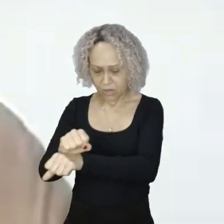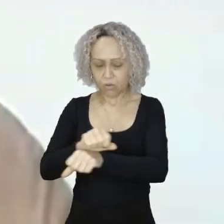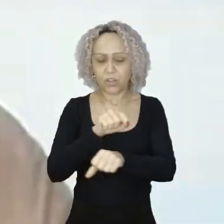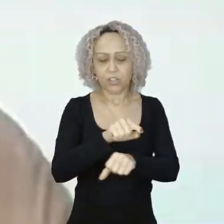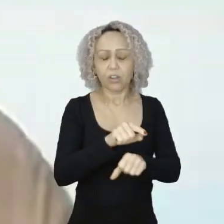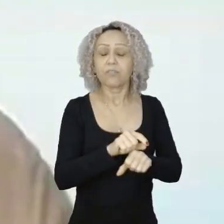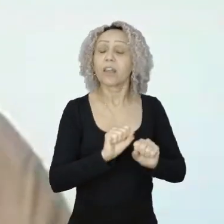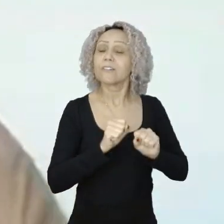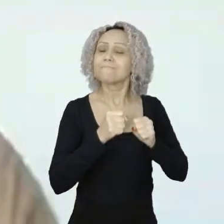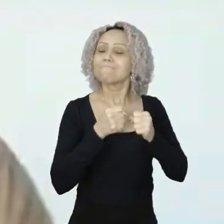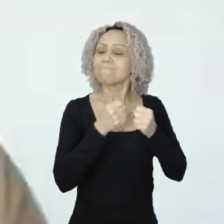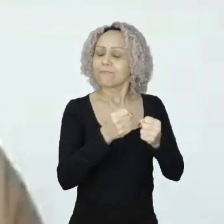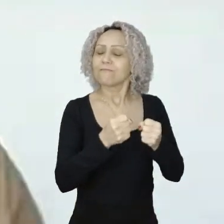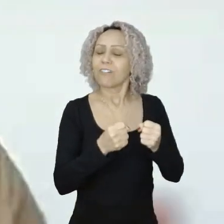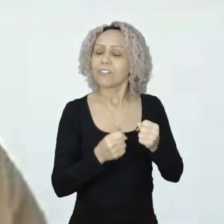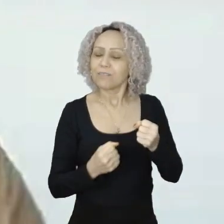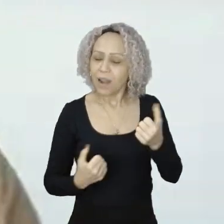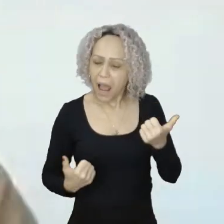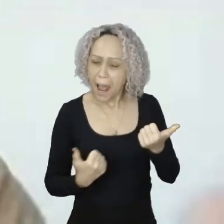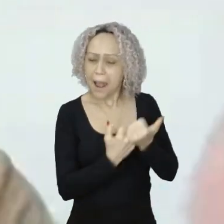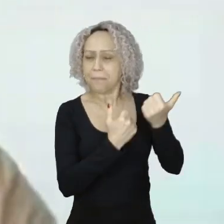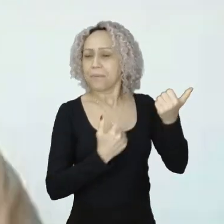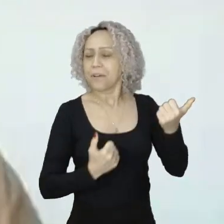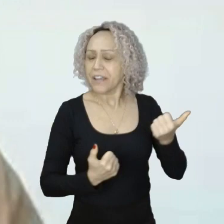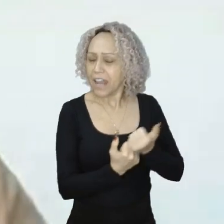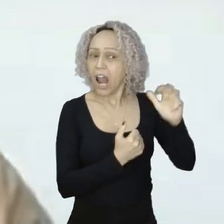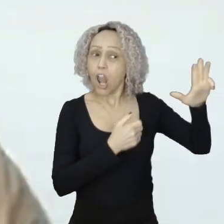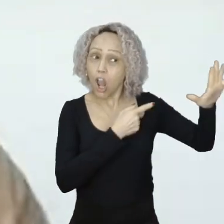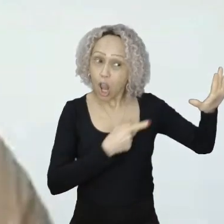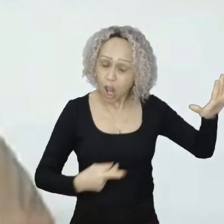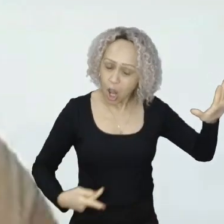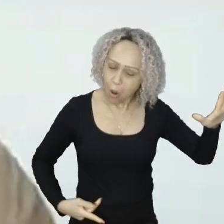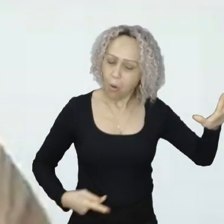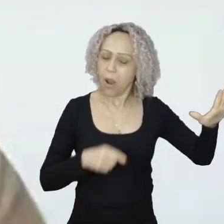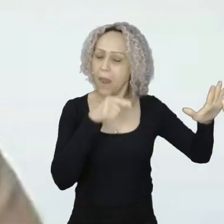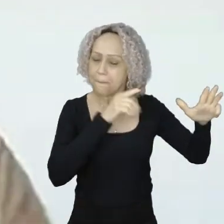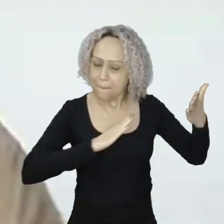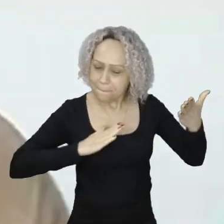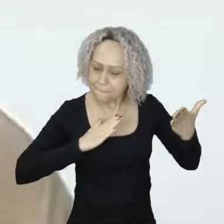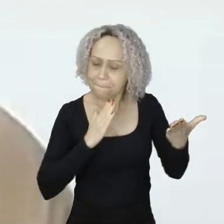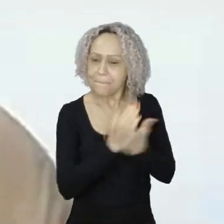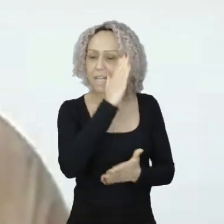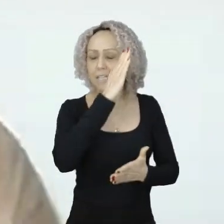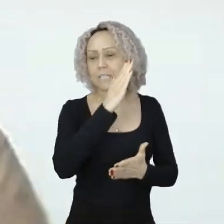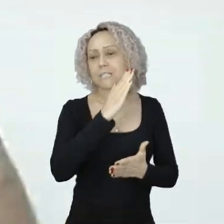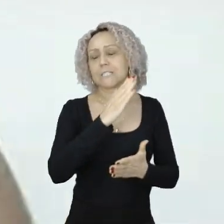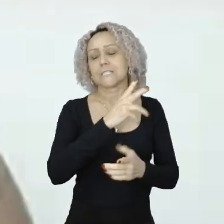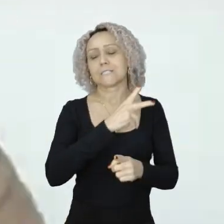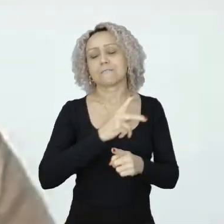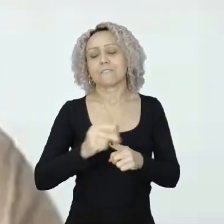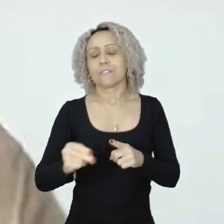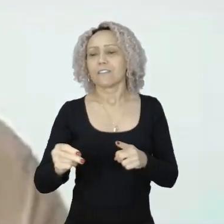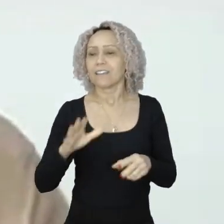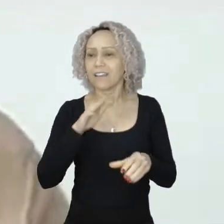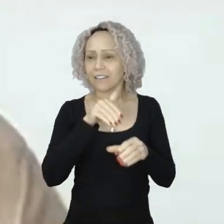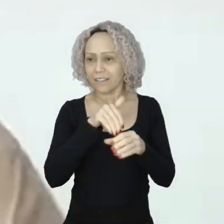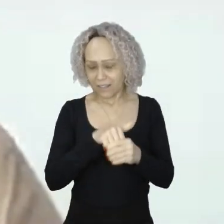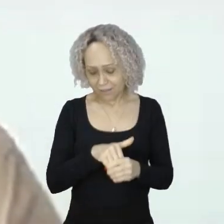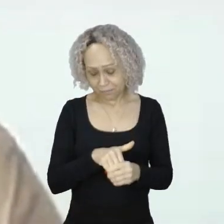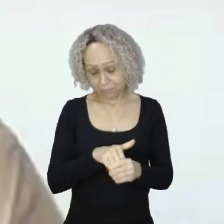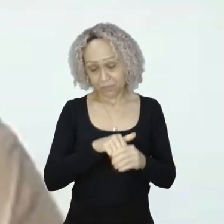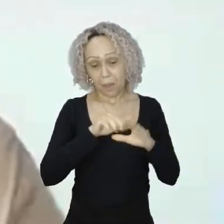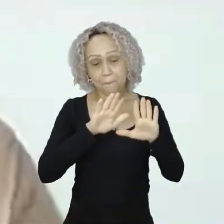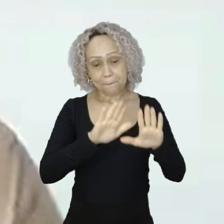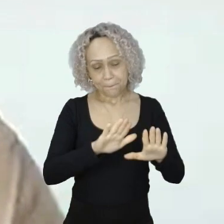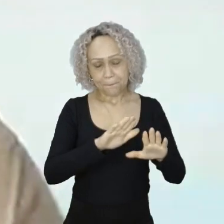presidente Luiz Inácio Lula da Silva. Então, esse congresso era para ter ocorrido em 2022 e nós transferimos eles para este